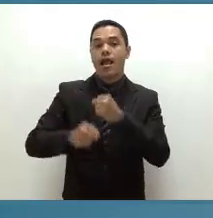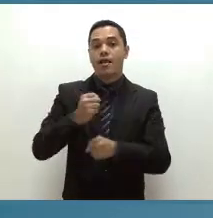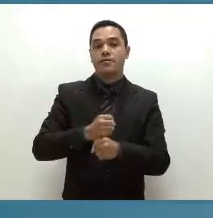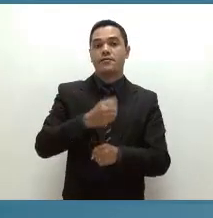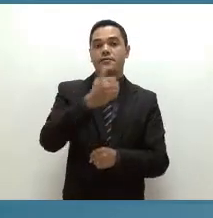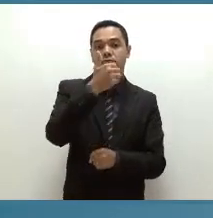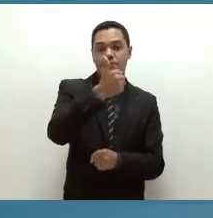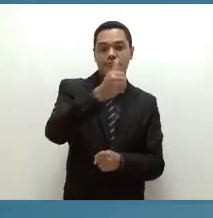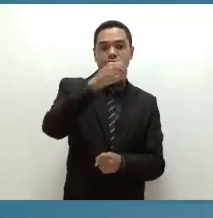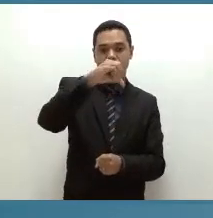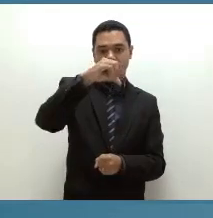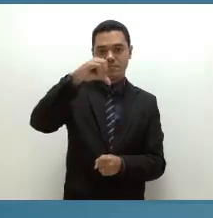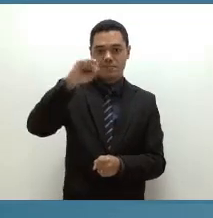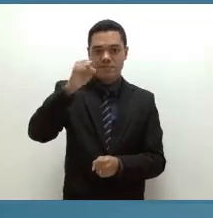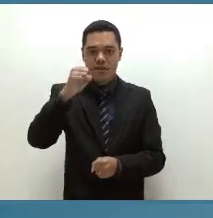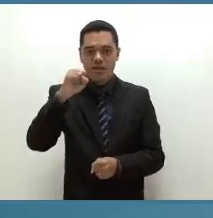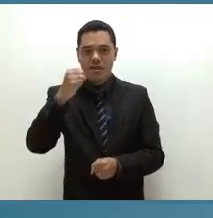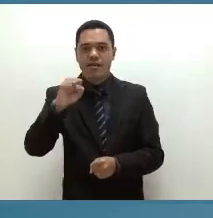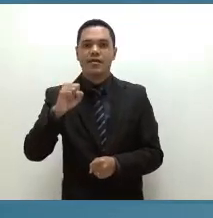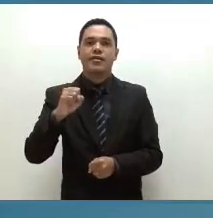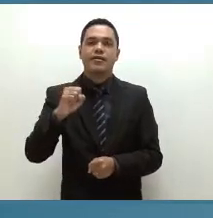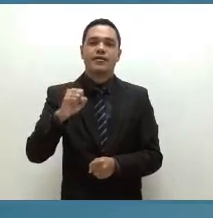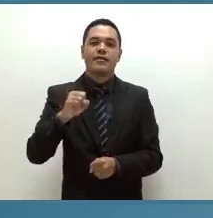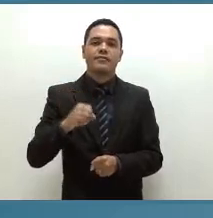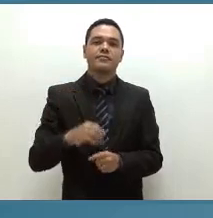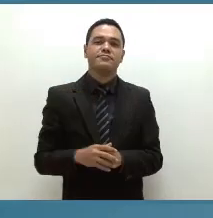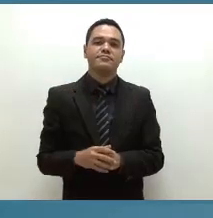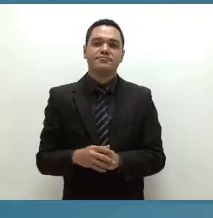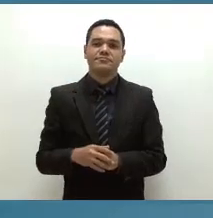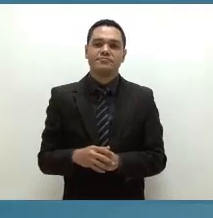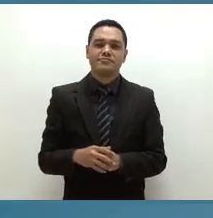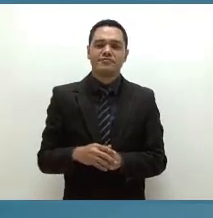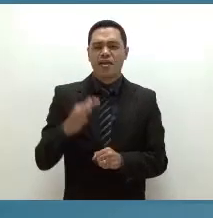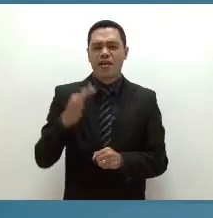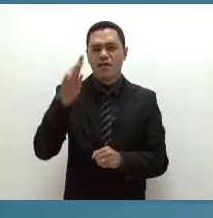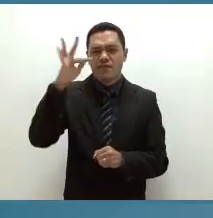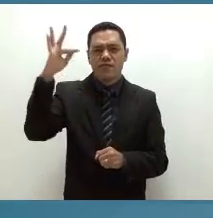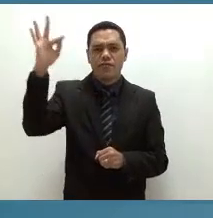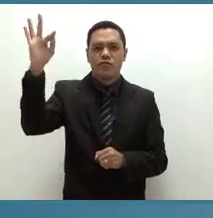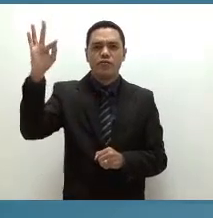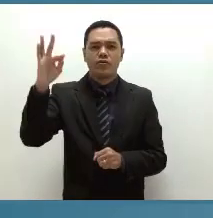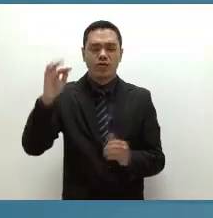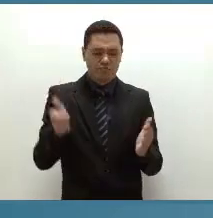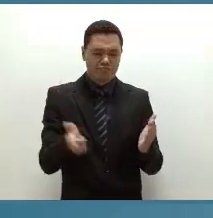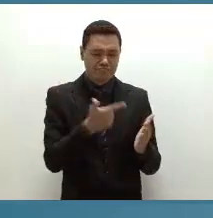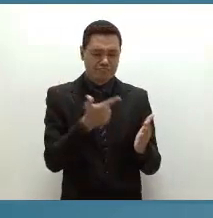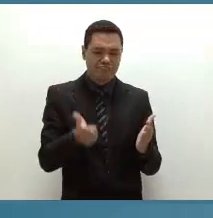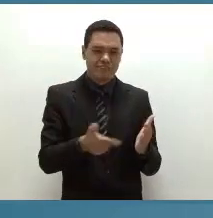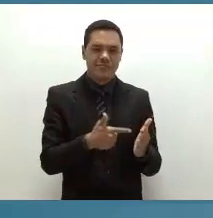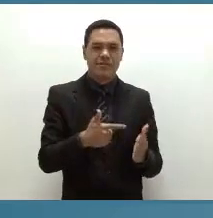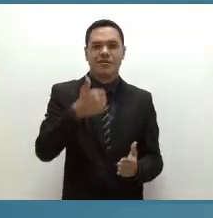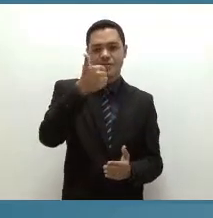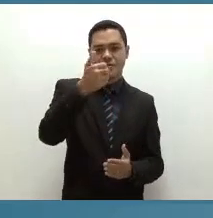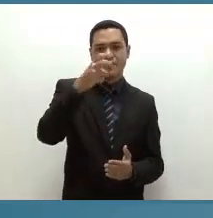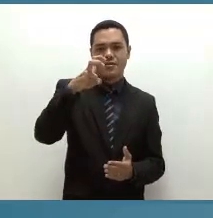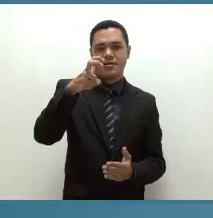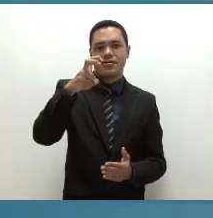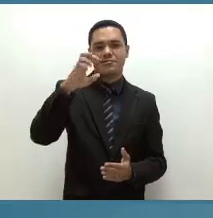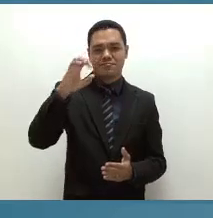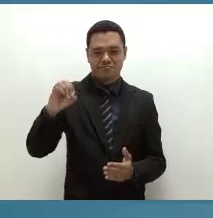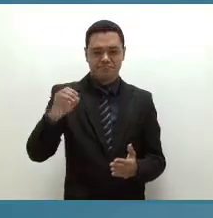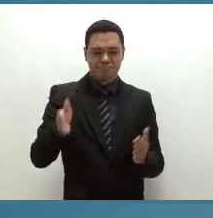1998, abordagem filosófica de 150 páginas do então Papa João Paulo